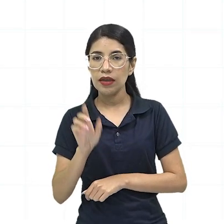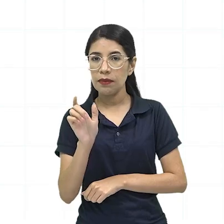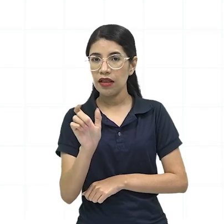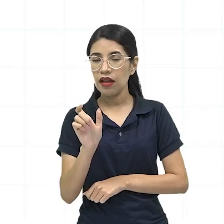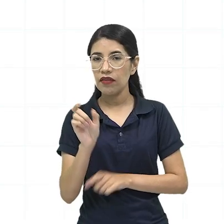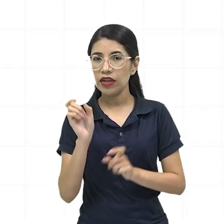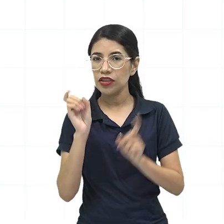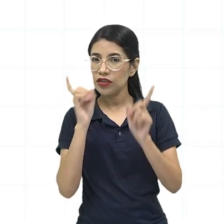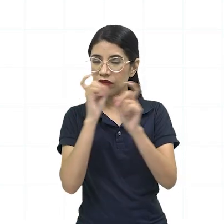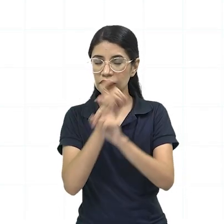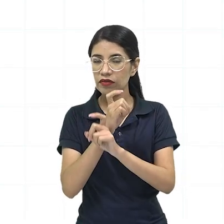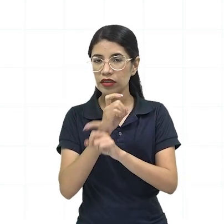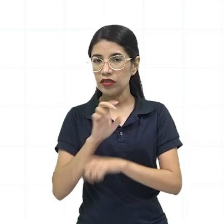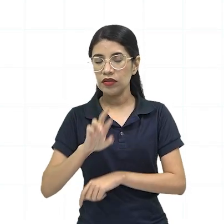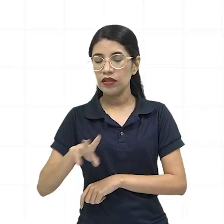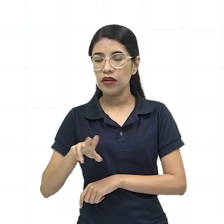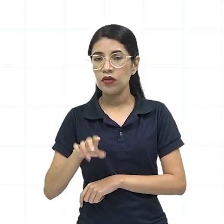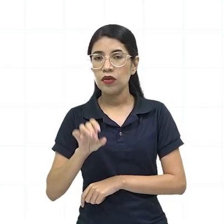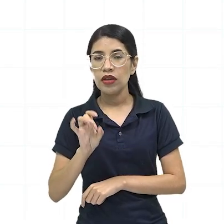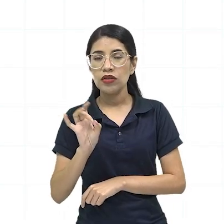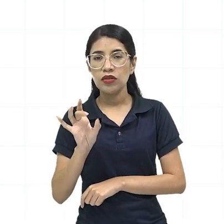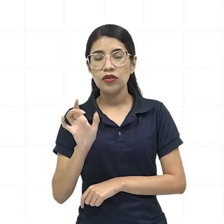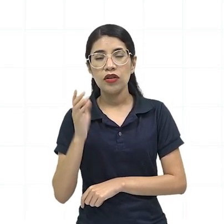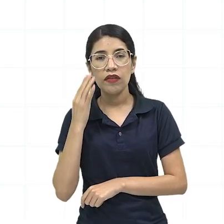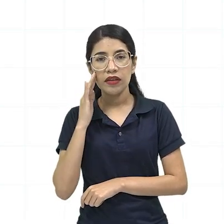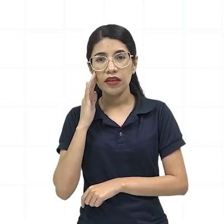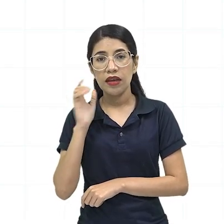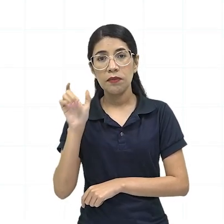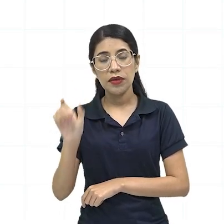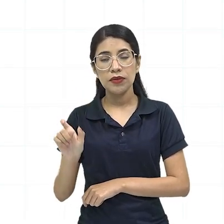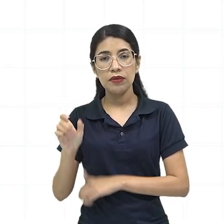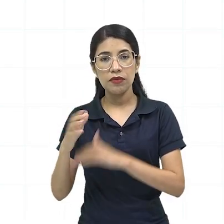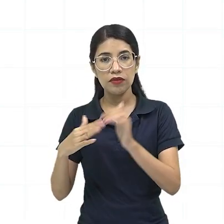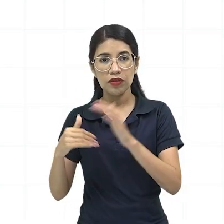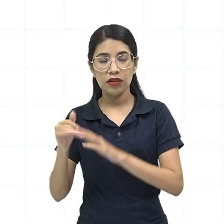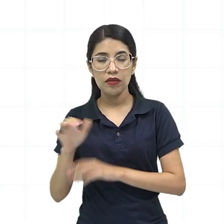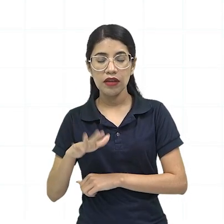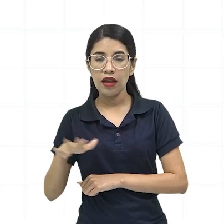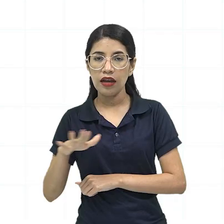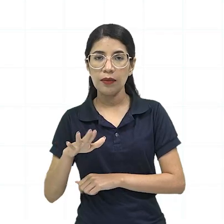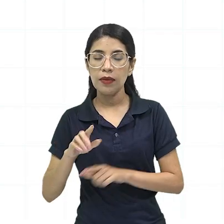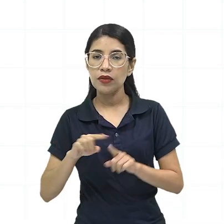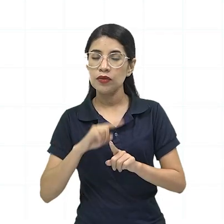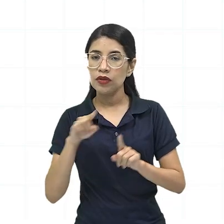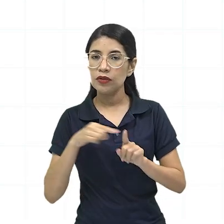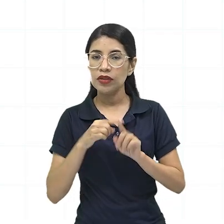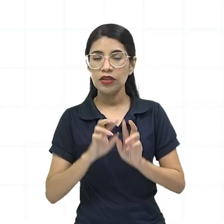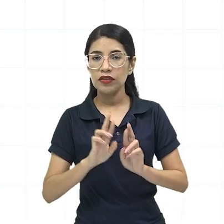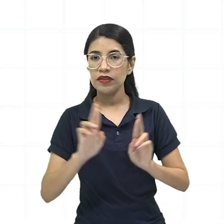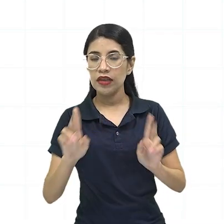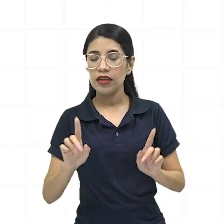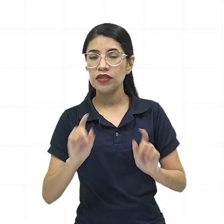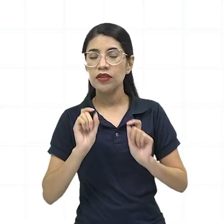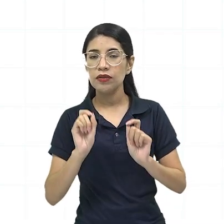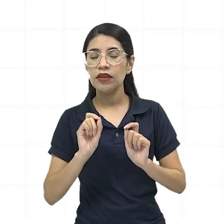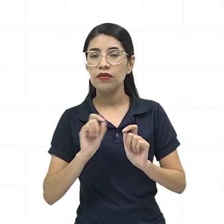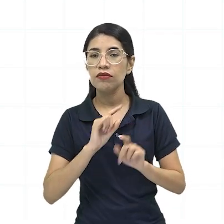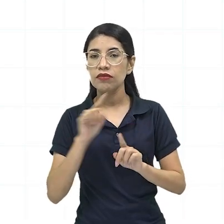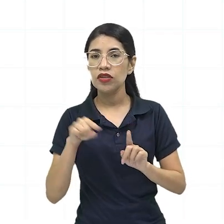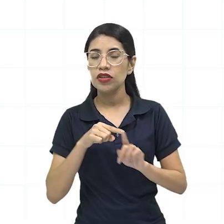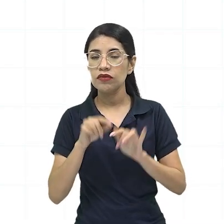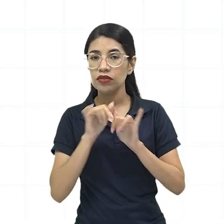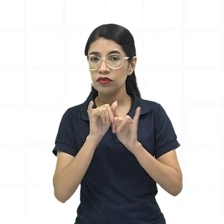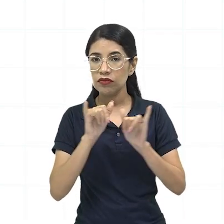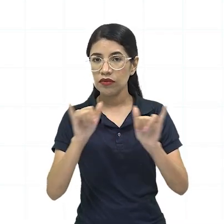muito complicados, porque só vai entender quem for da área. E não é o meu intuito. O meu intuito é divulgar este